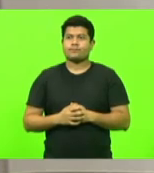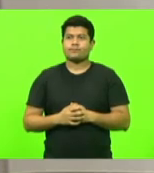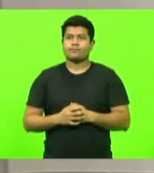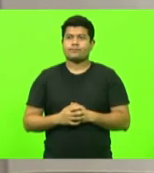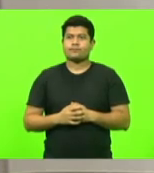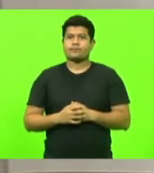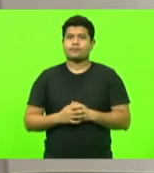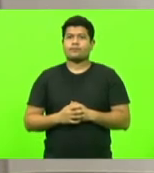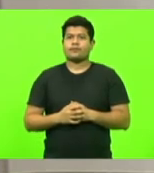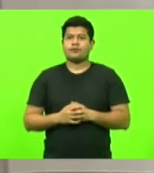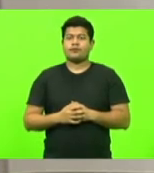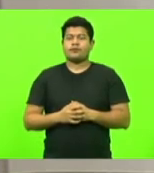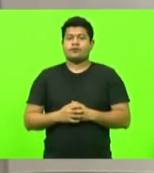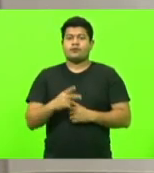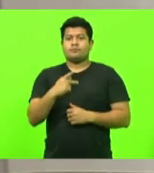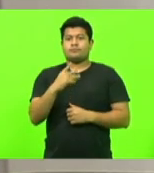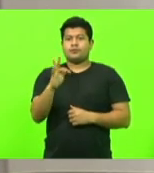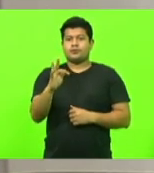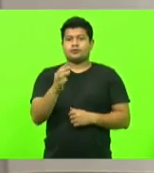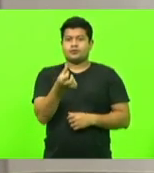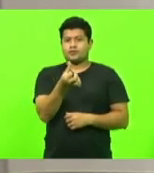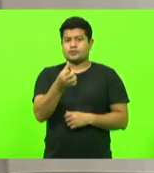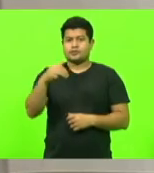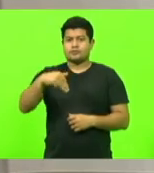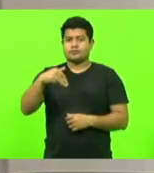Partido dos Trabalhadores, por 6 minutos.